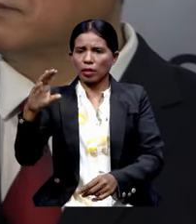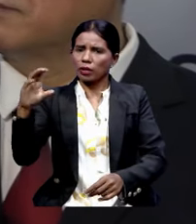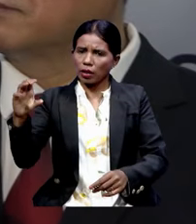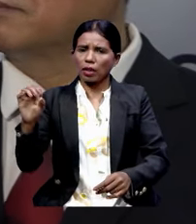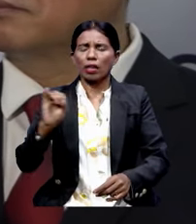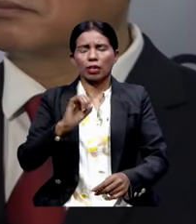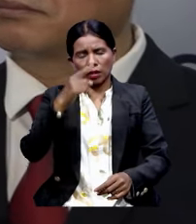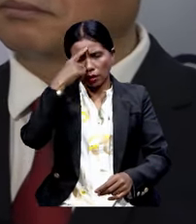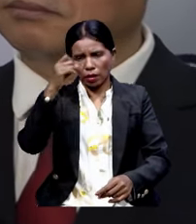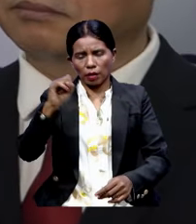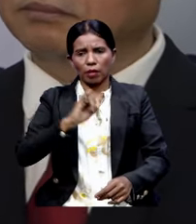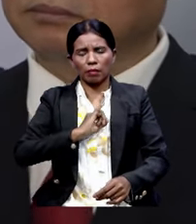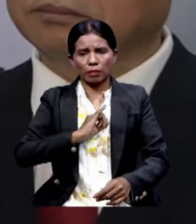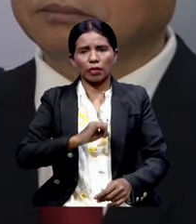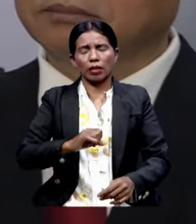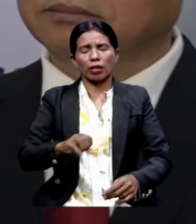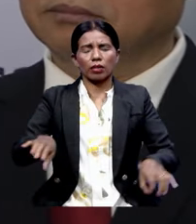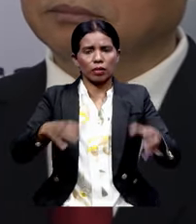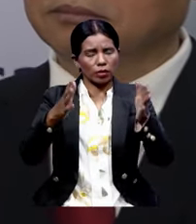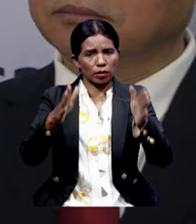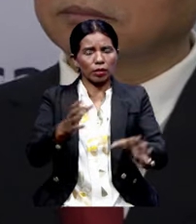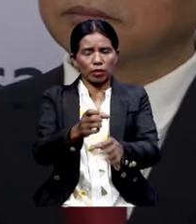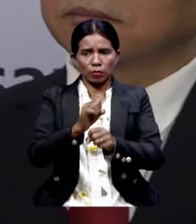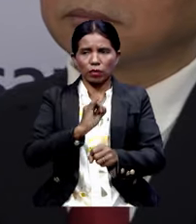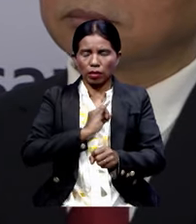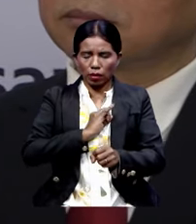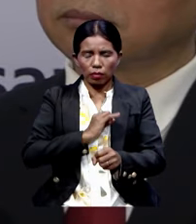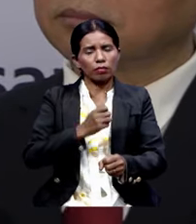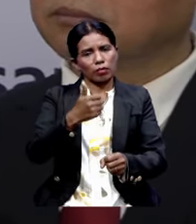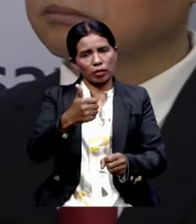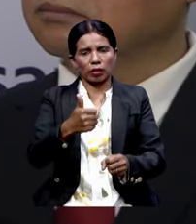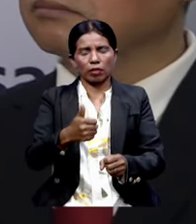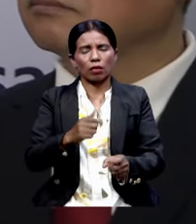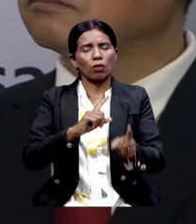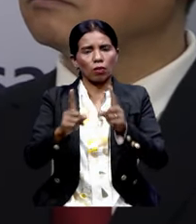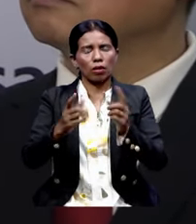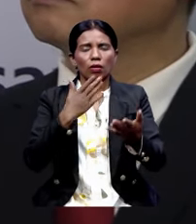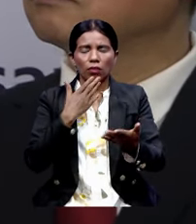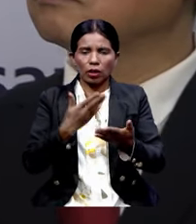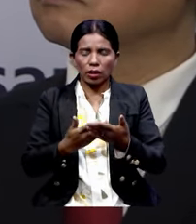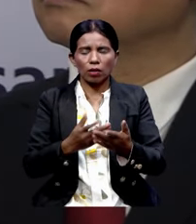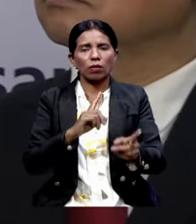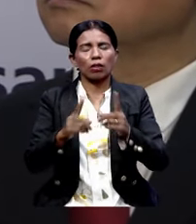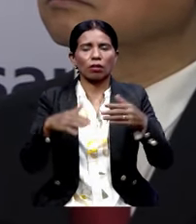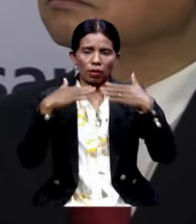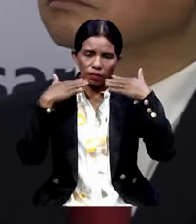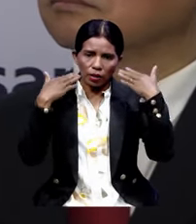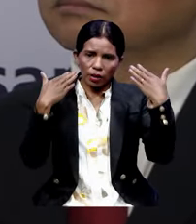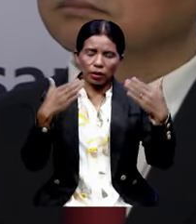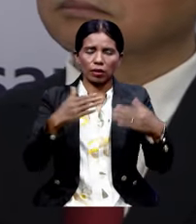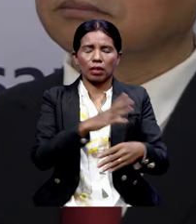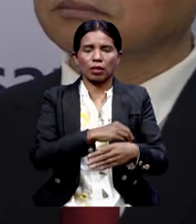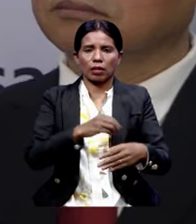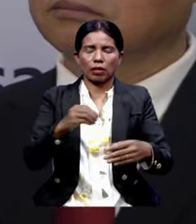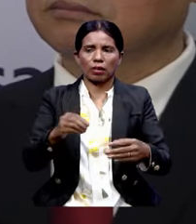tamba profissionais da saúde sira simuhau como deve. Simuhau ho diak, simuhau ho mamar, lalais liu, ho qualidade